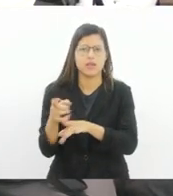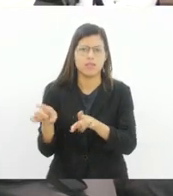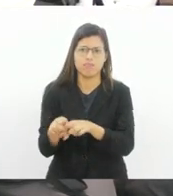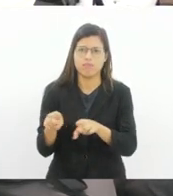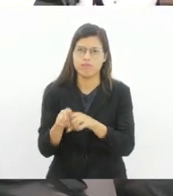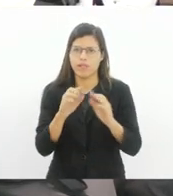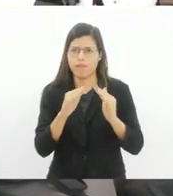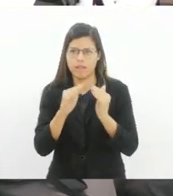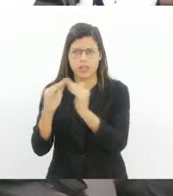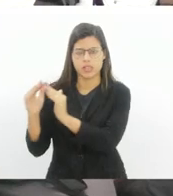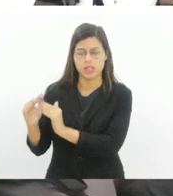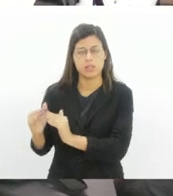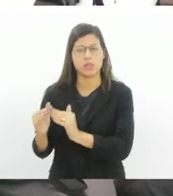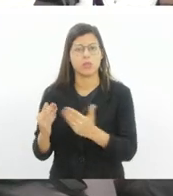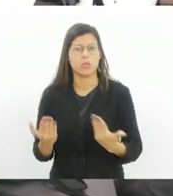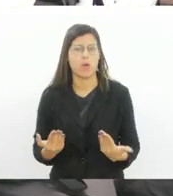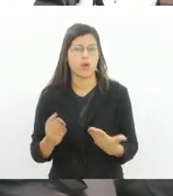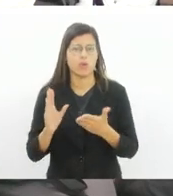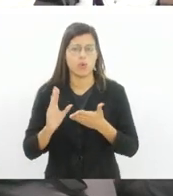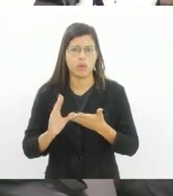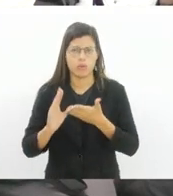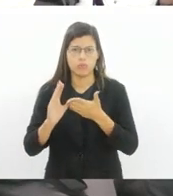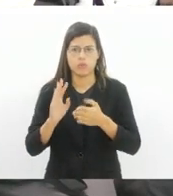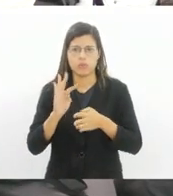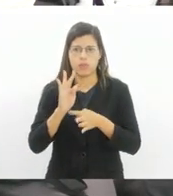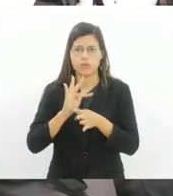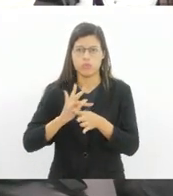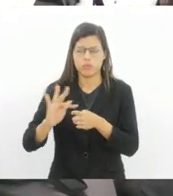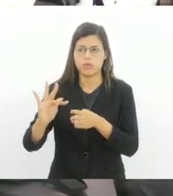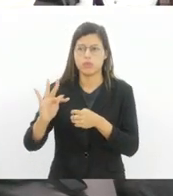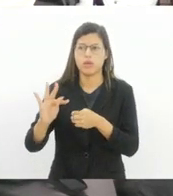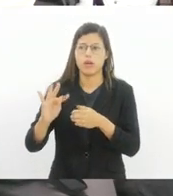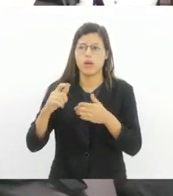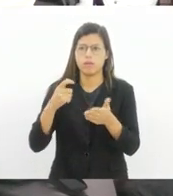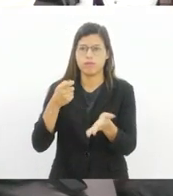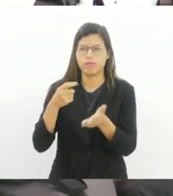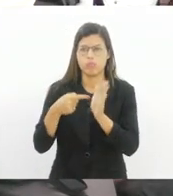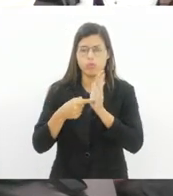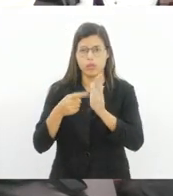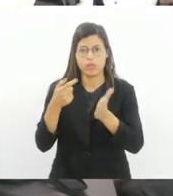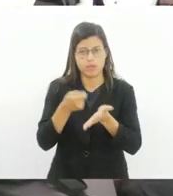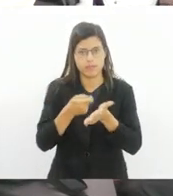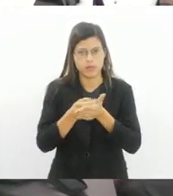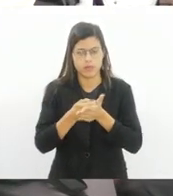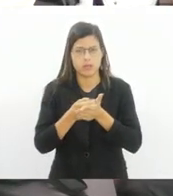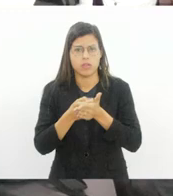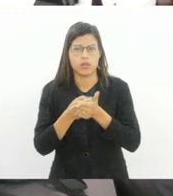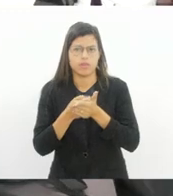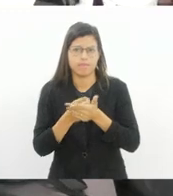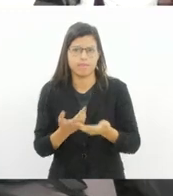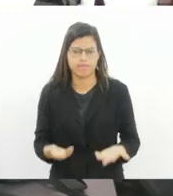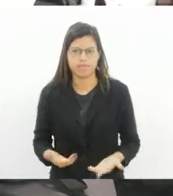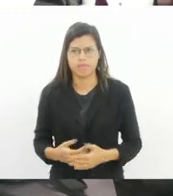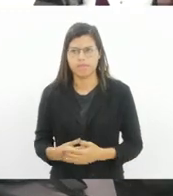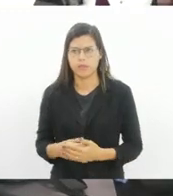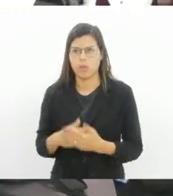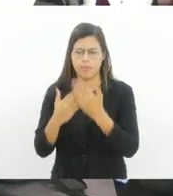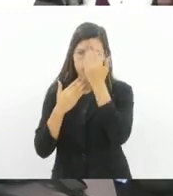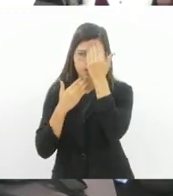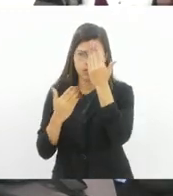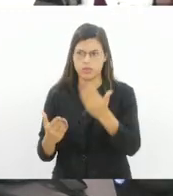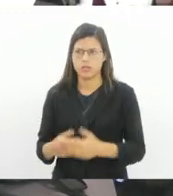vai entrar na reparação, ele vai entrar na exigência daquele serviço a ser prestado. É isso. Obrigada.